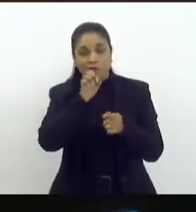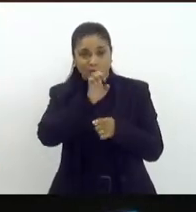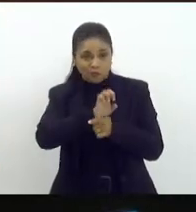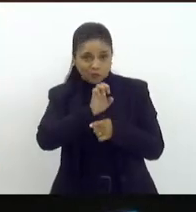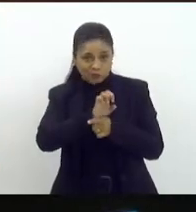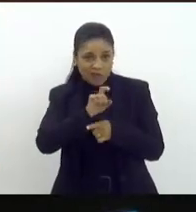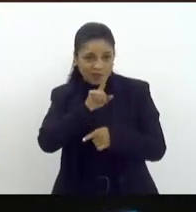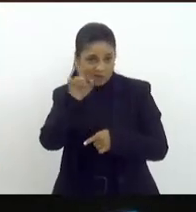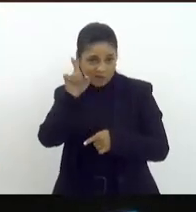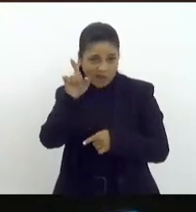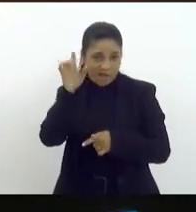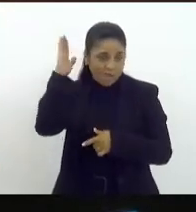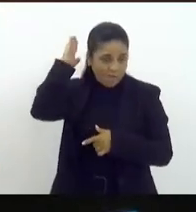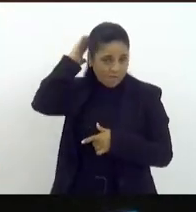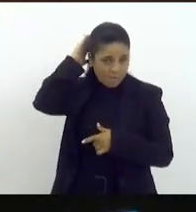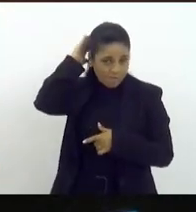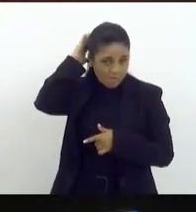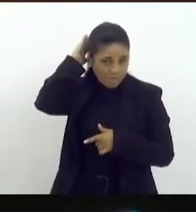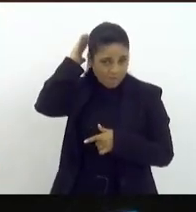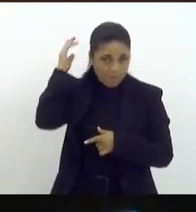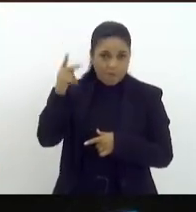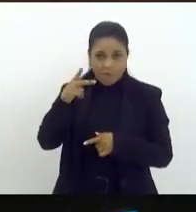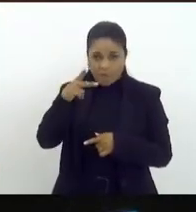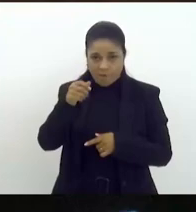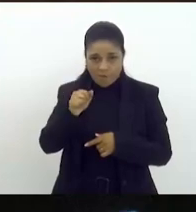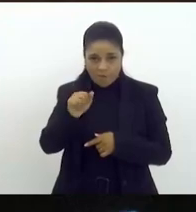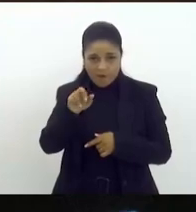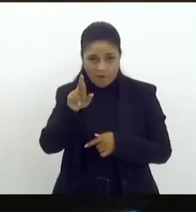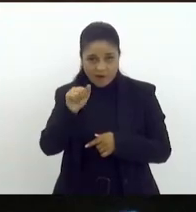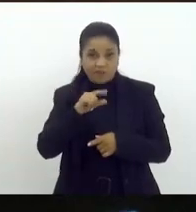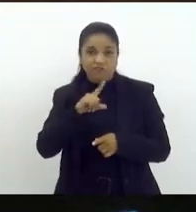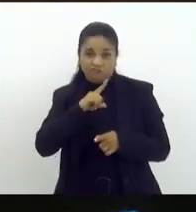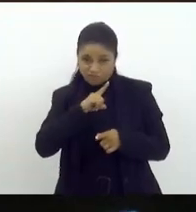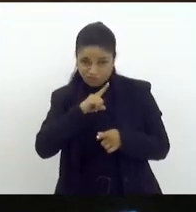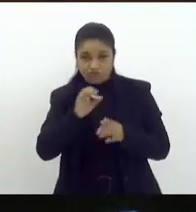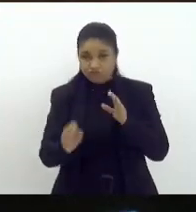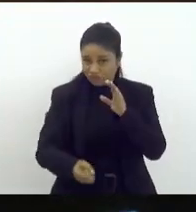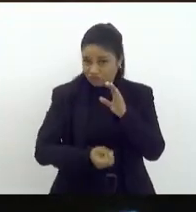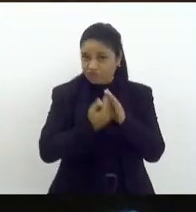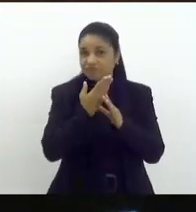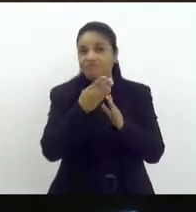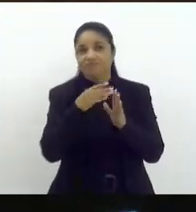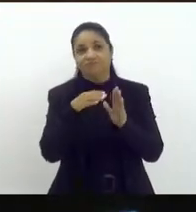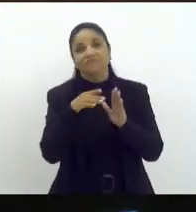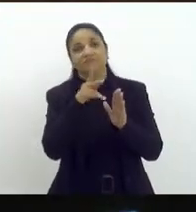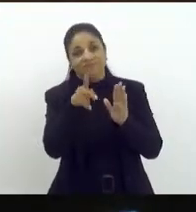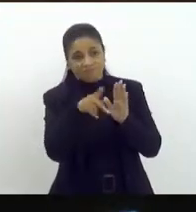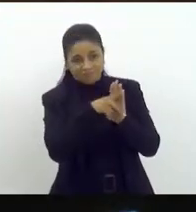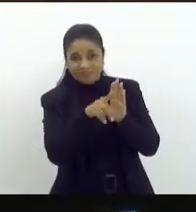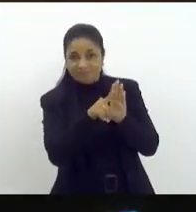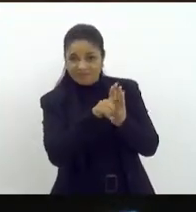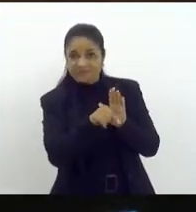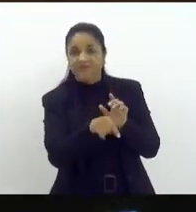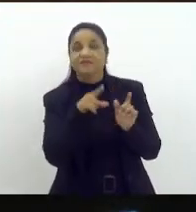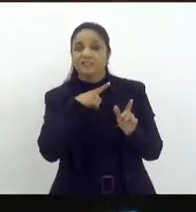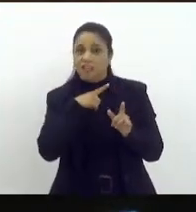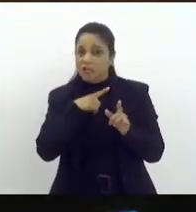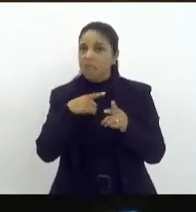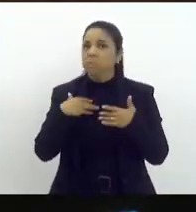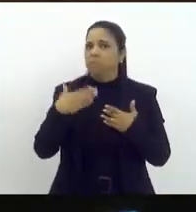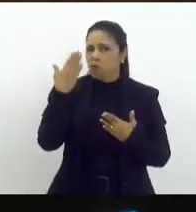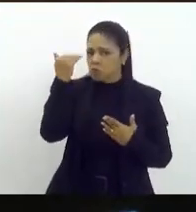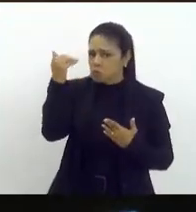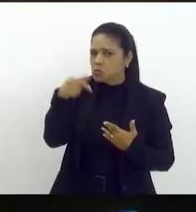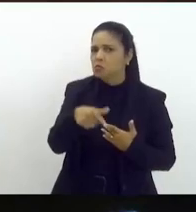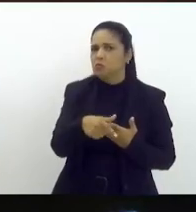Pará senhor presidente já já é instituído esse programa inclusive Doutor Serginho com muito sucesso e Com